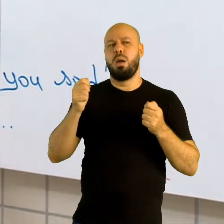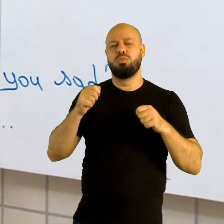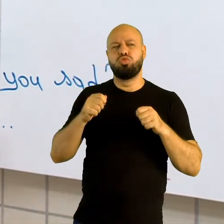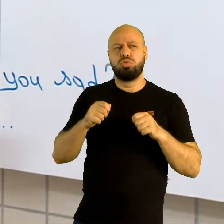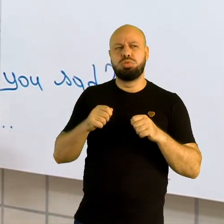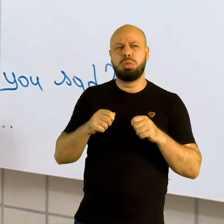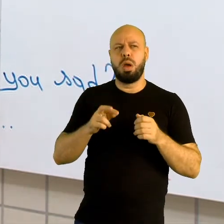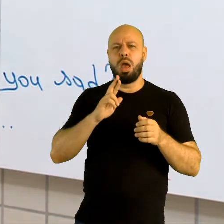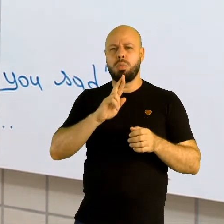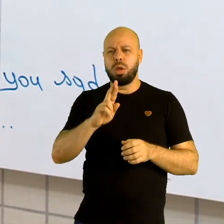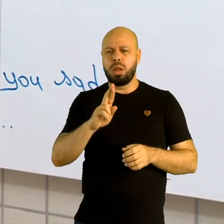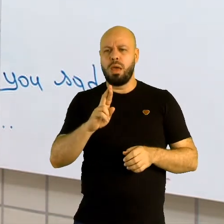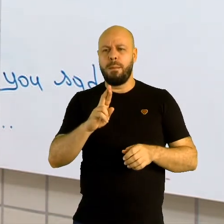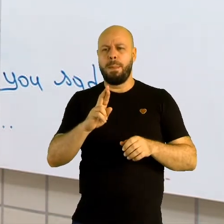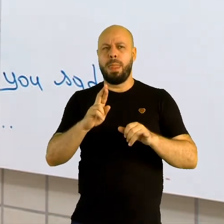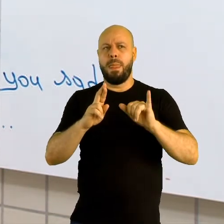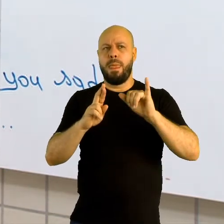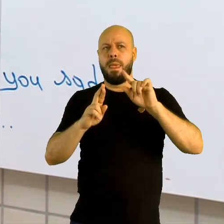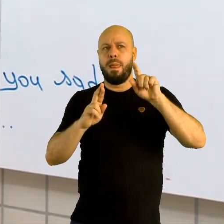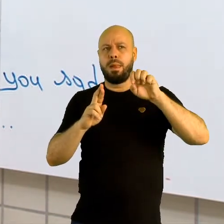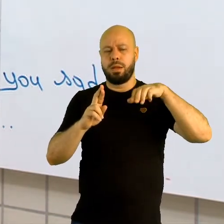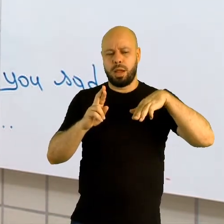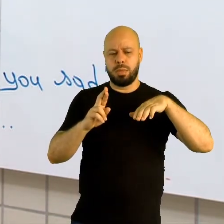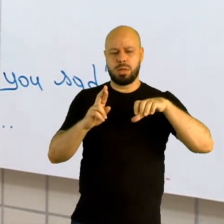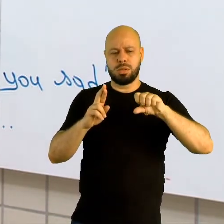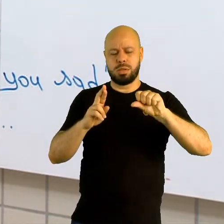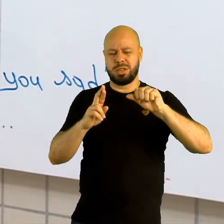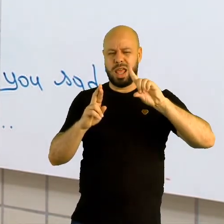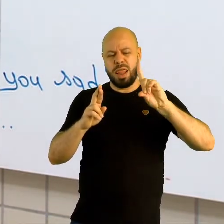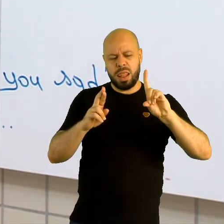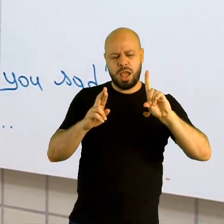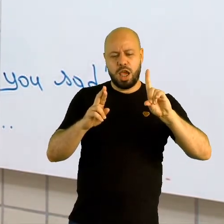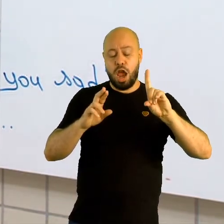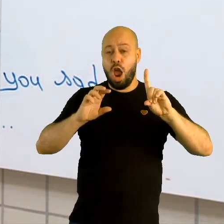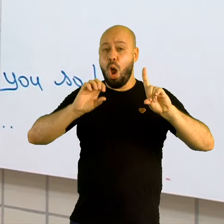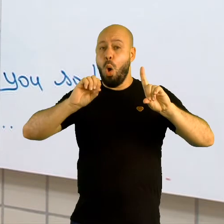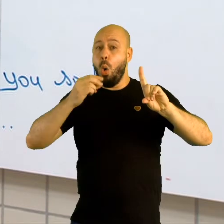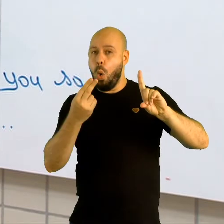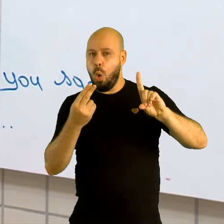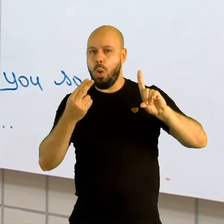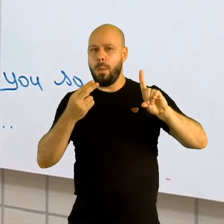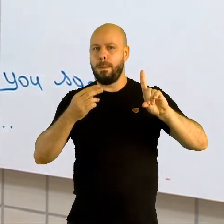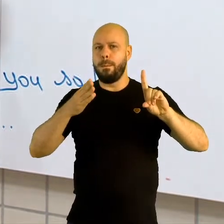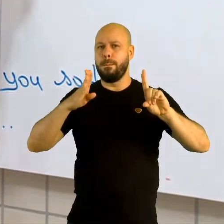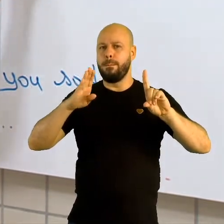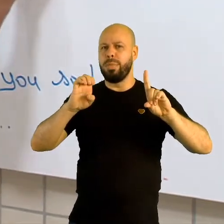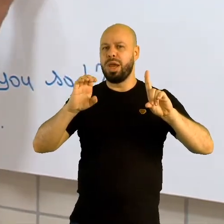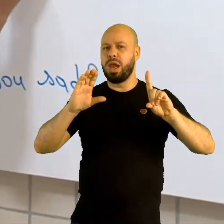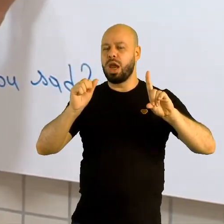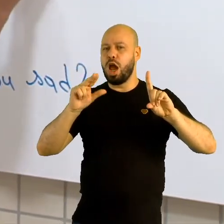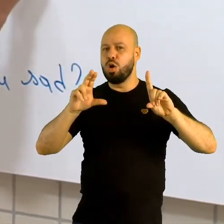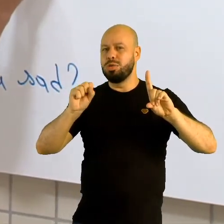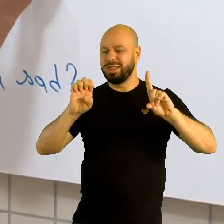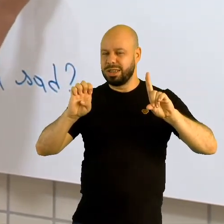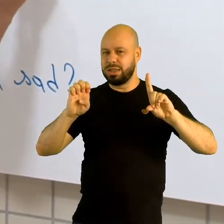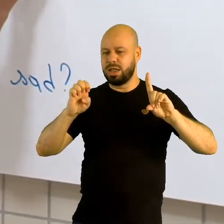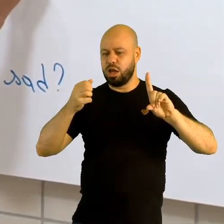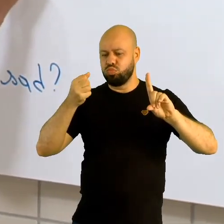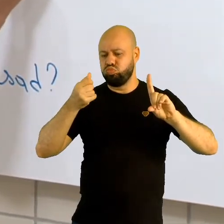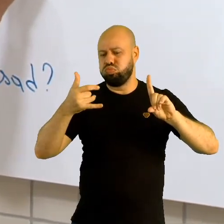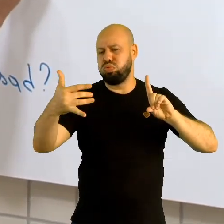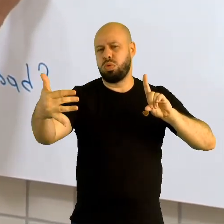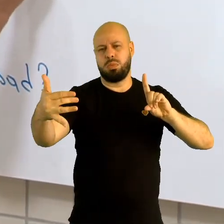eu não sei. Então, lembrando o seguinte, why é o porquê para a pergunta e o